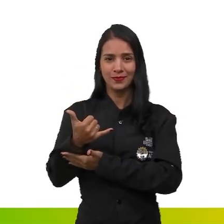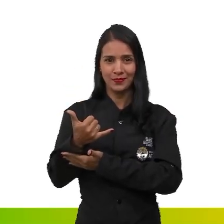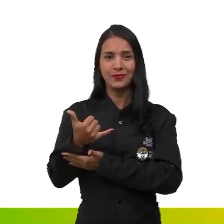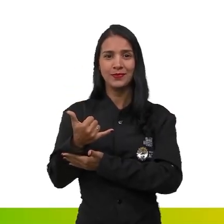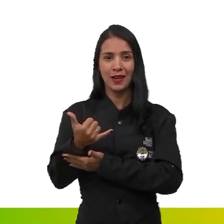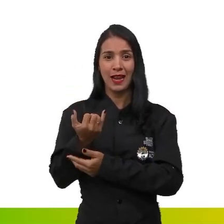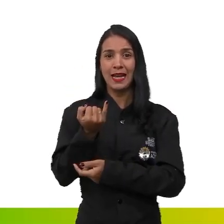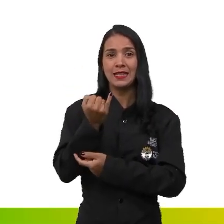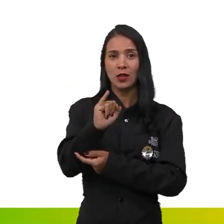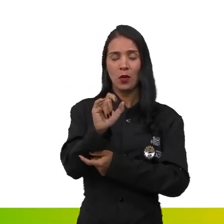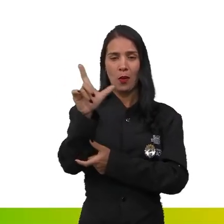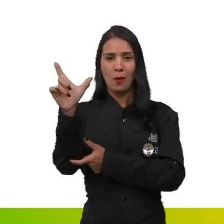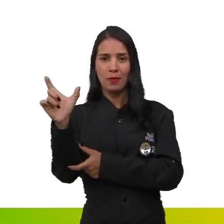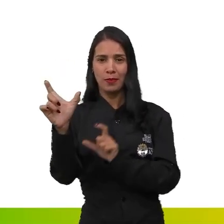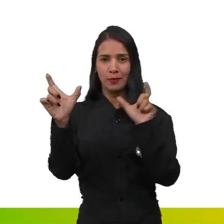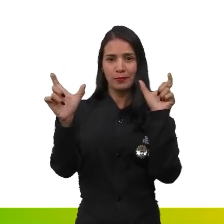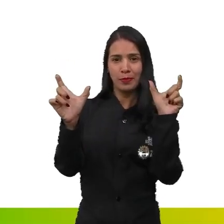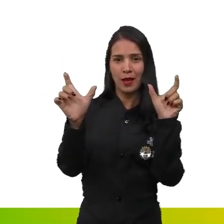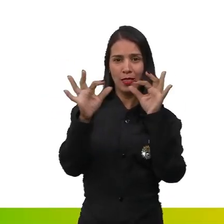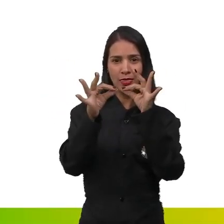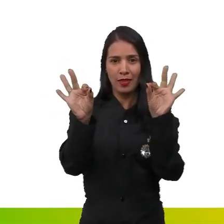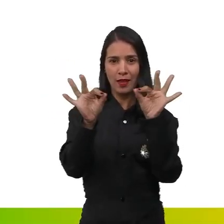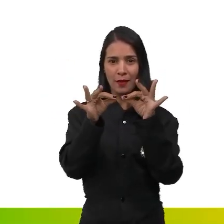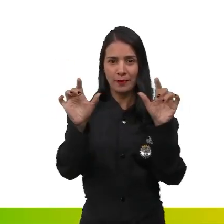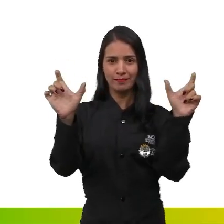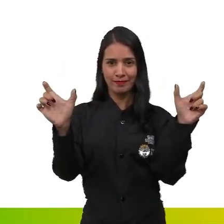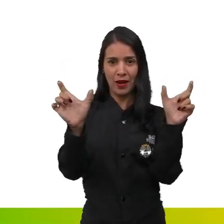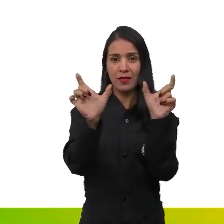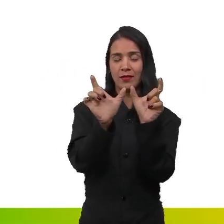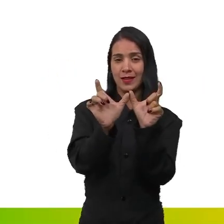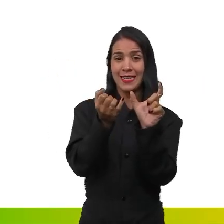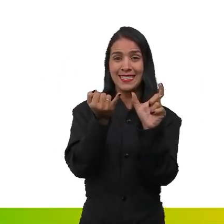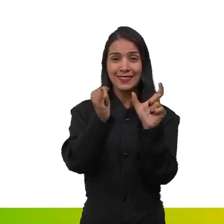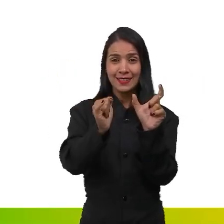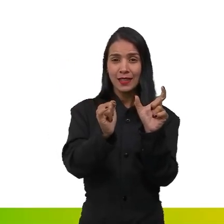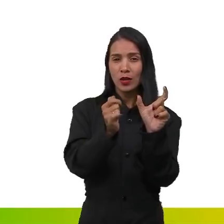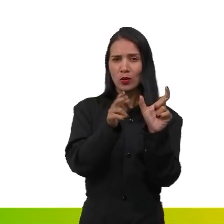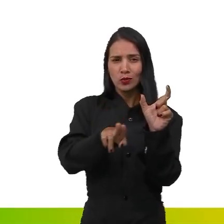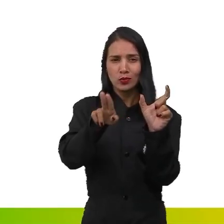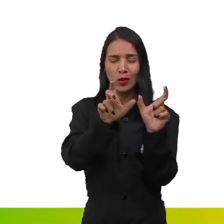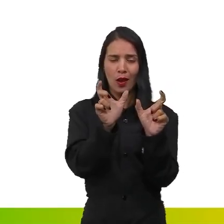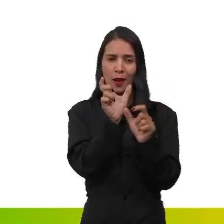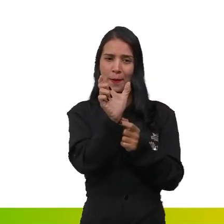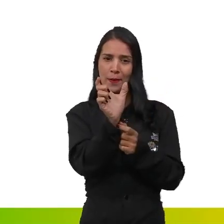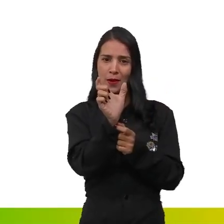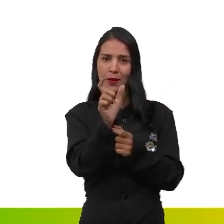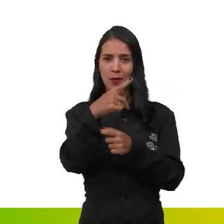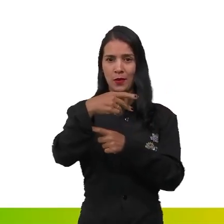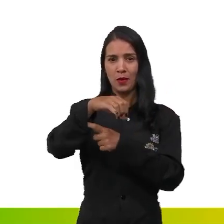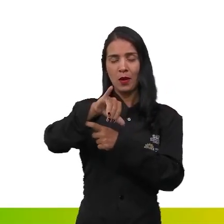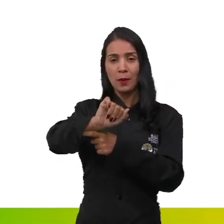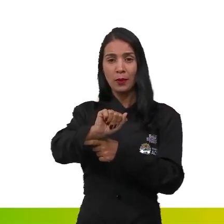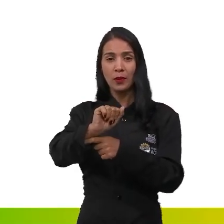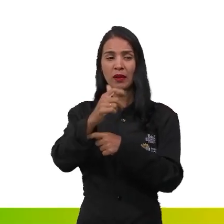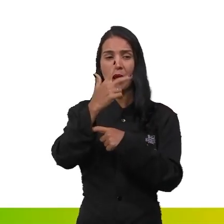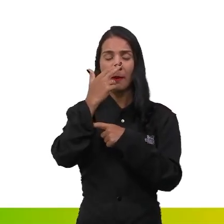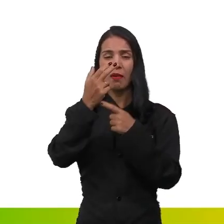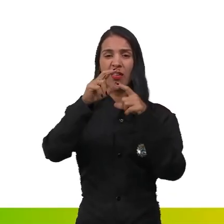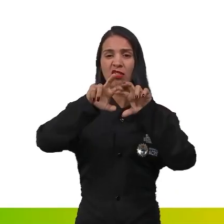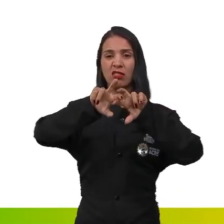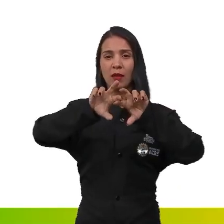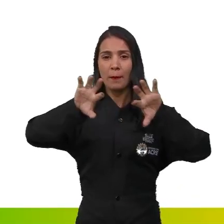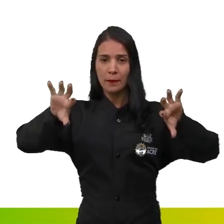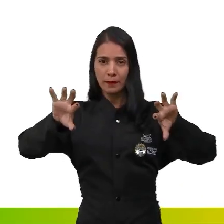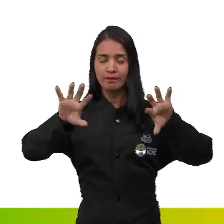2 orações, de modo que eu não utilizasse esse recurso. É como se elas estivessem desconectadas,